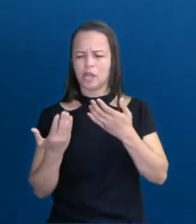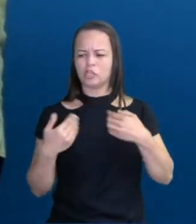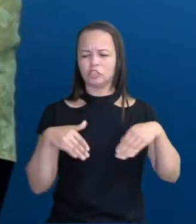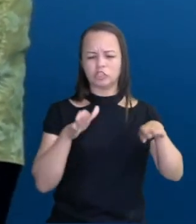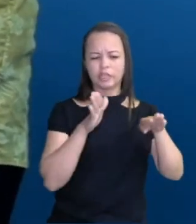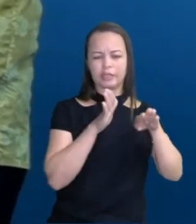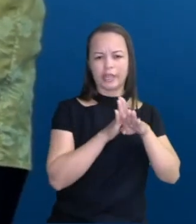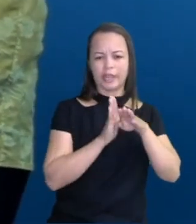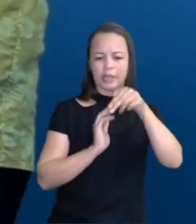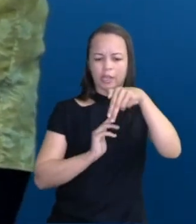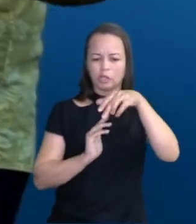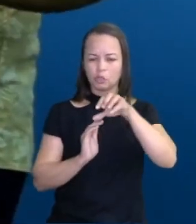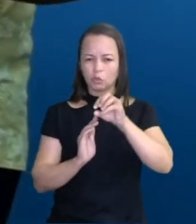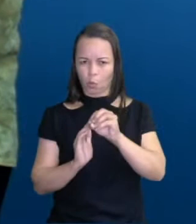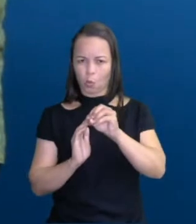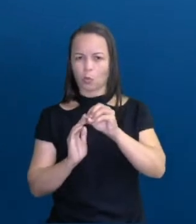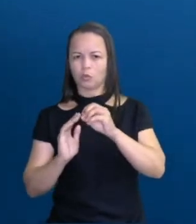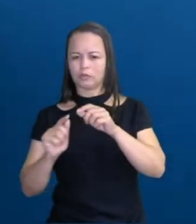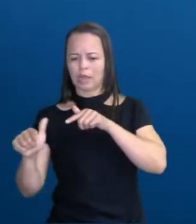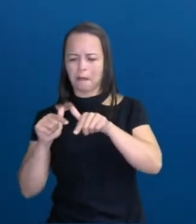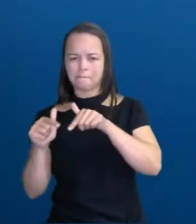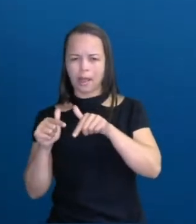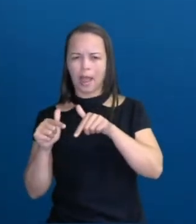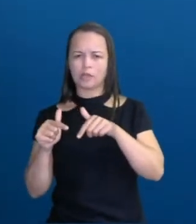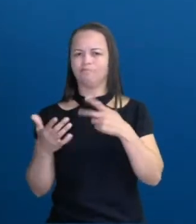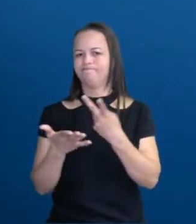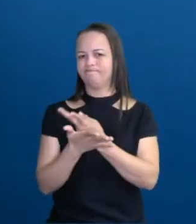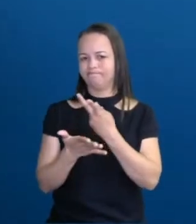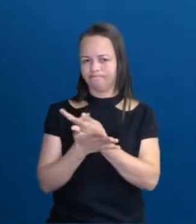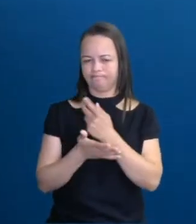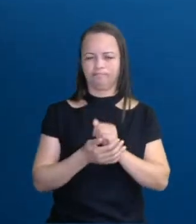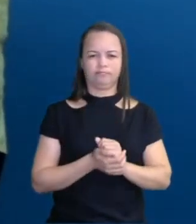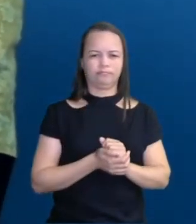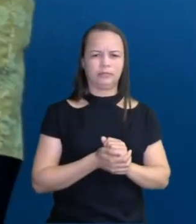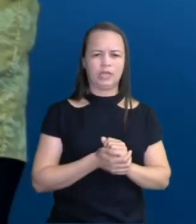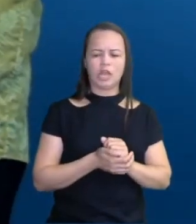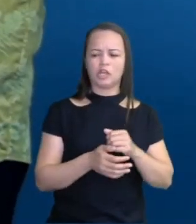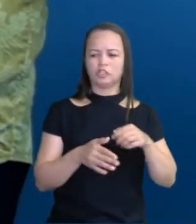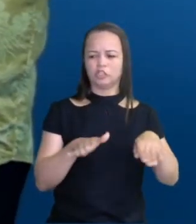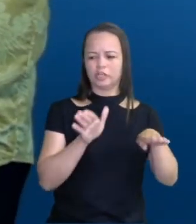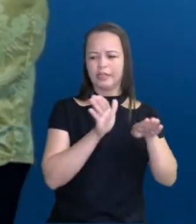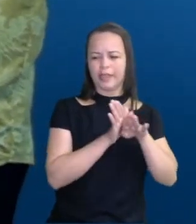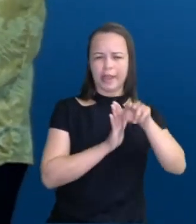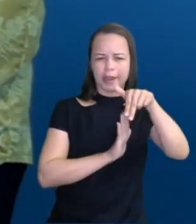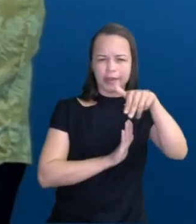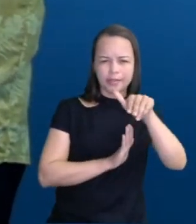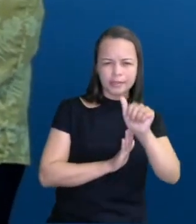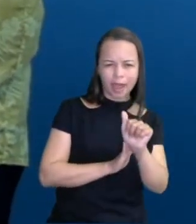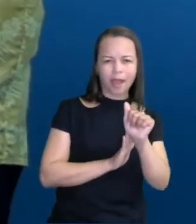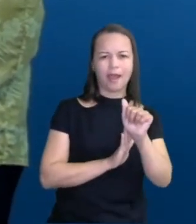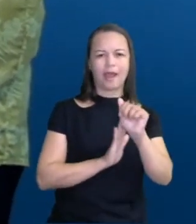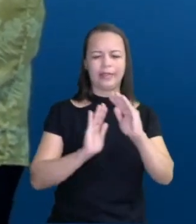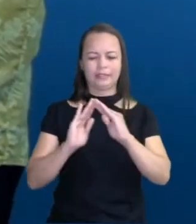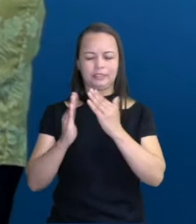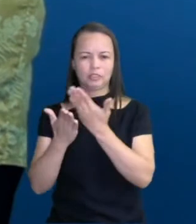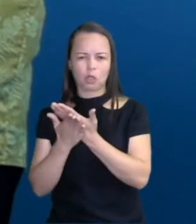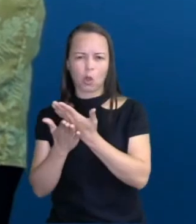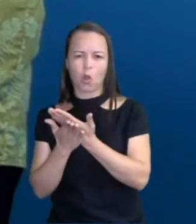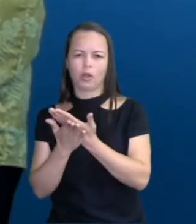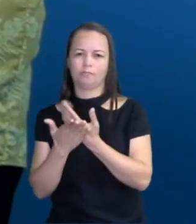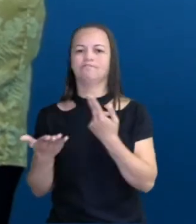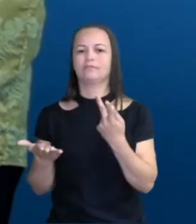cheguei no trabalho é incorreto cheguei na escola é incorreto porque o verbo